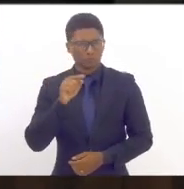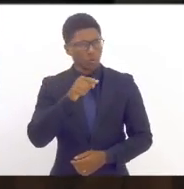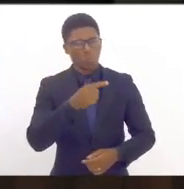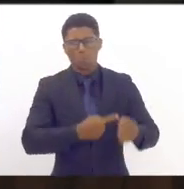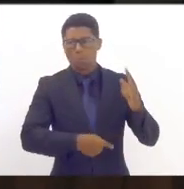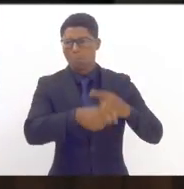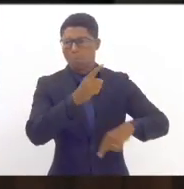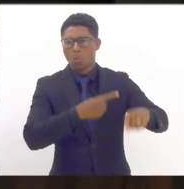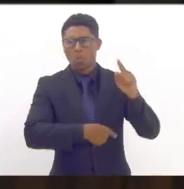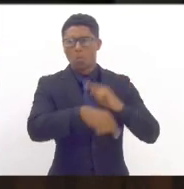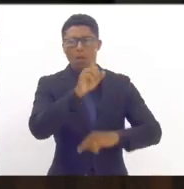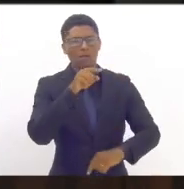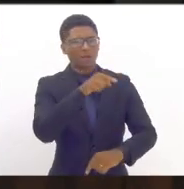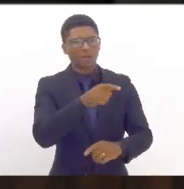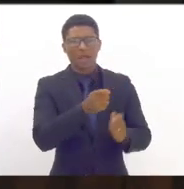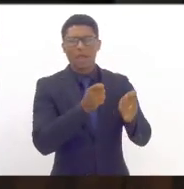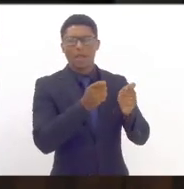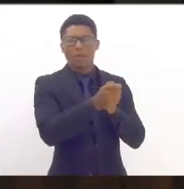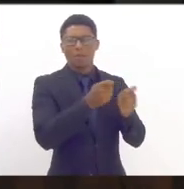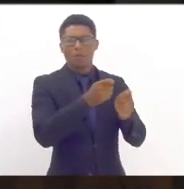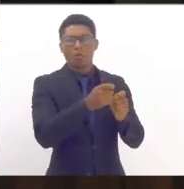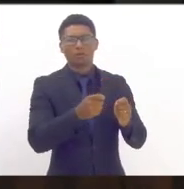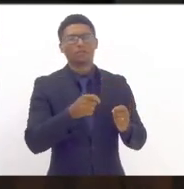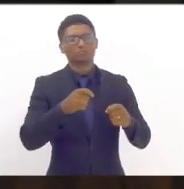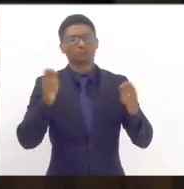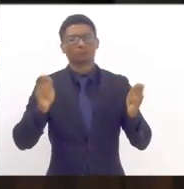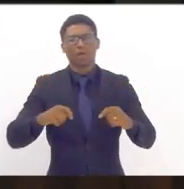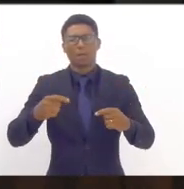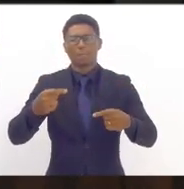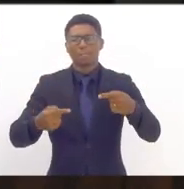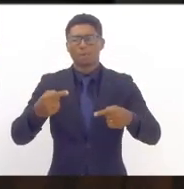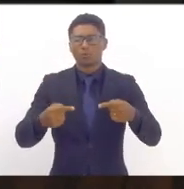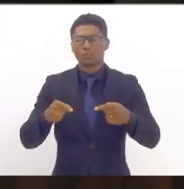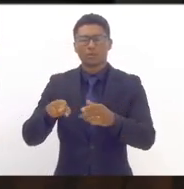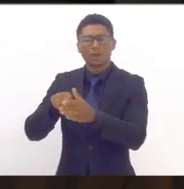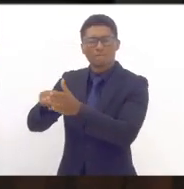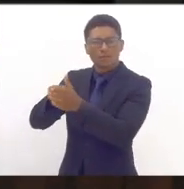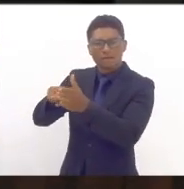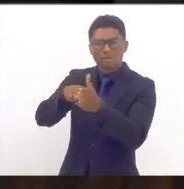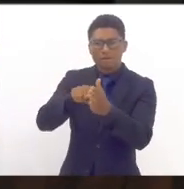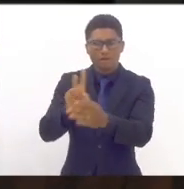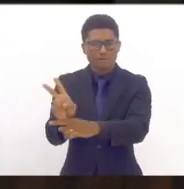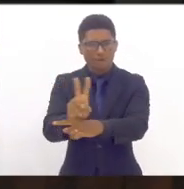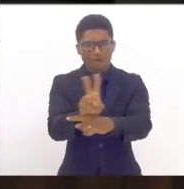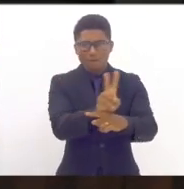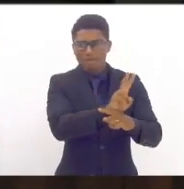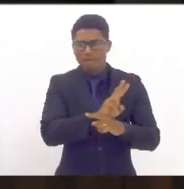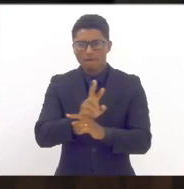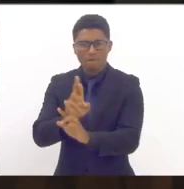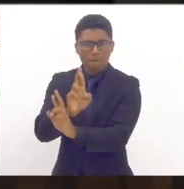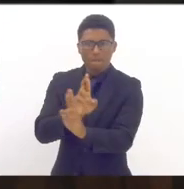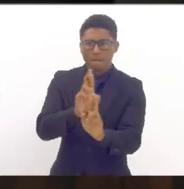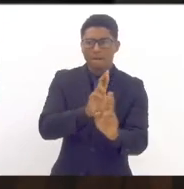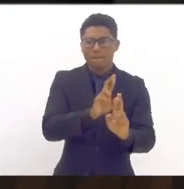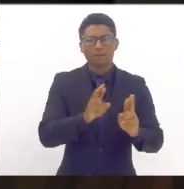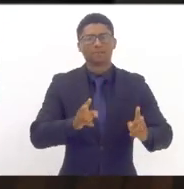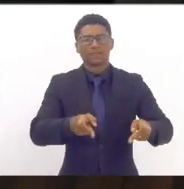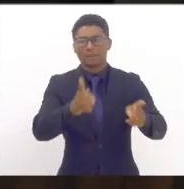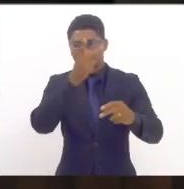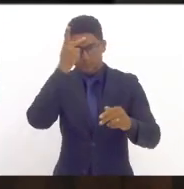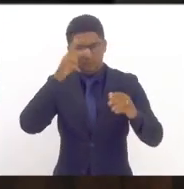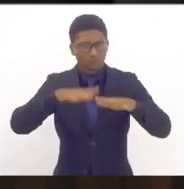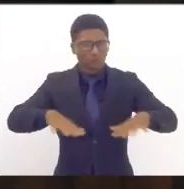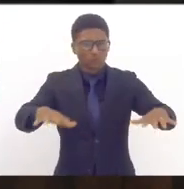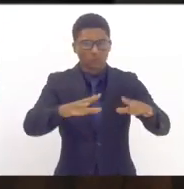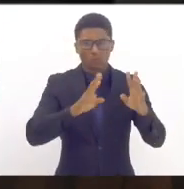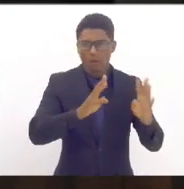de um repórter. Pedro ajuda a construir a história da política fluminense, fiscalizando, investigando, ponderando e ouvindo sempre todos os envolvidos em